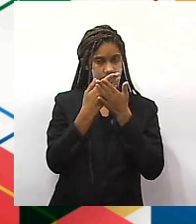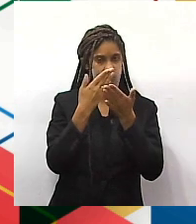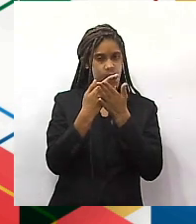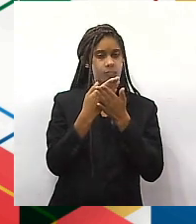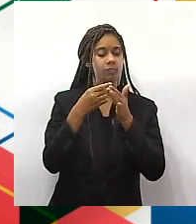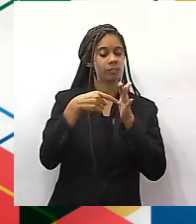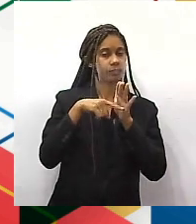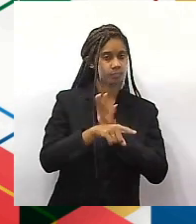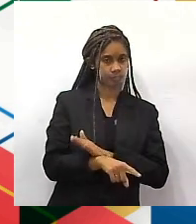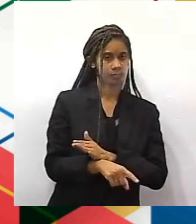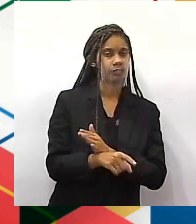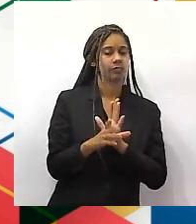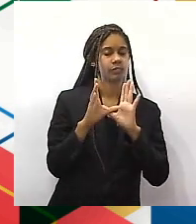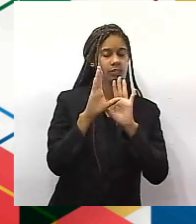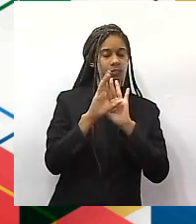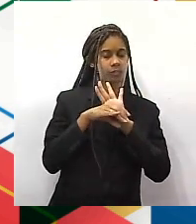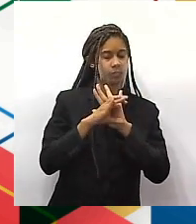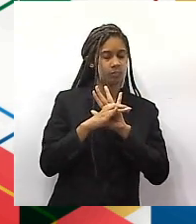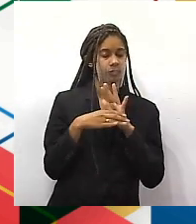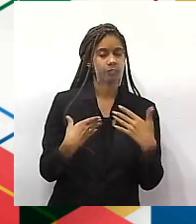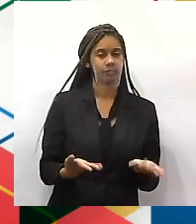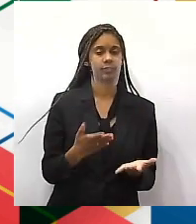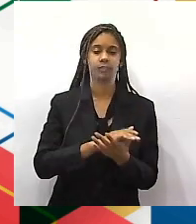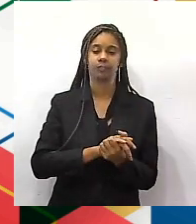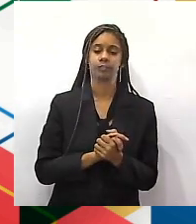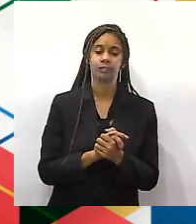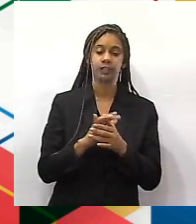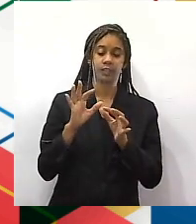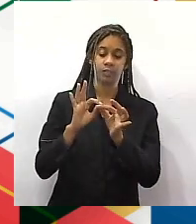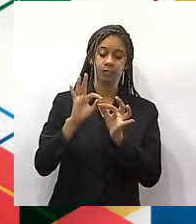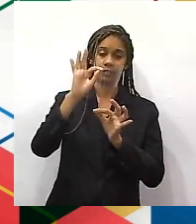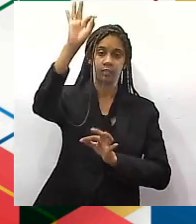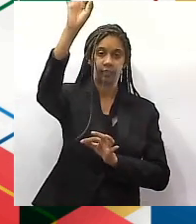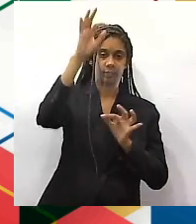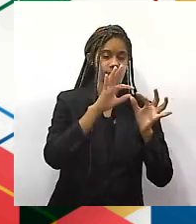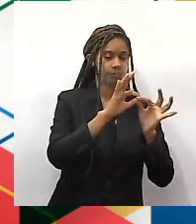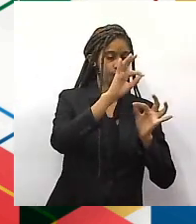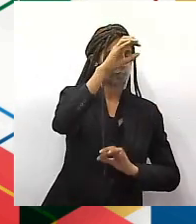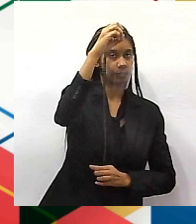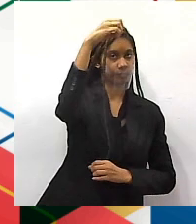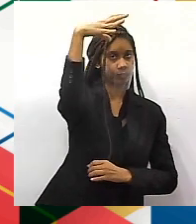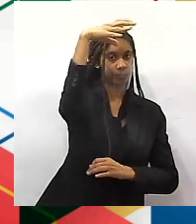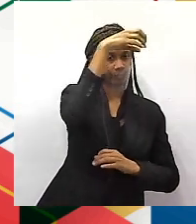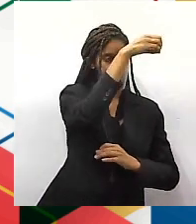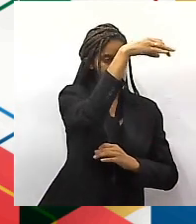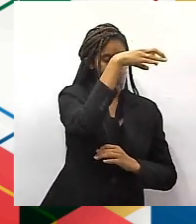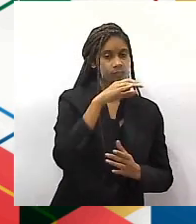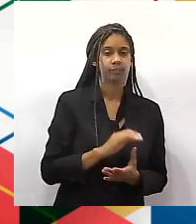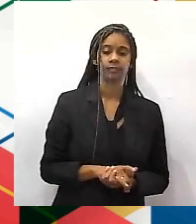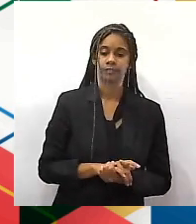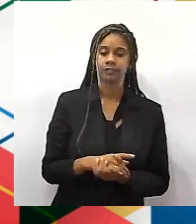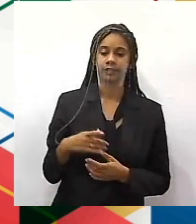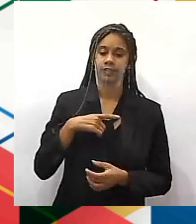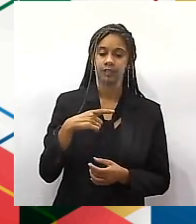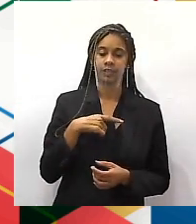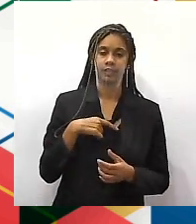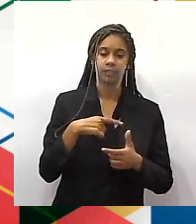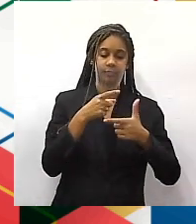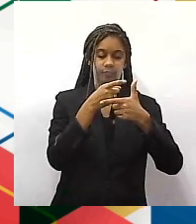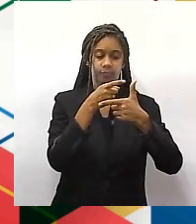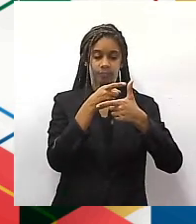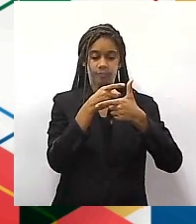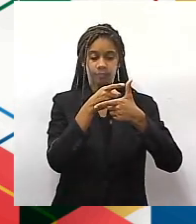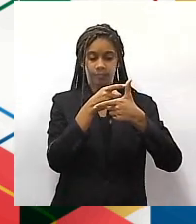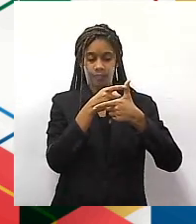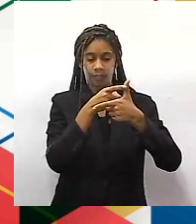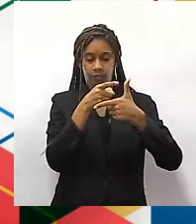vamos lá. Dois postes perpendiculares ao solo, quer dizer perpendicular, forma 90 graus. Então